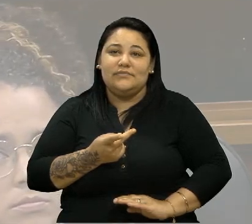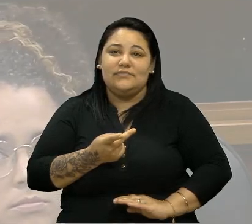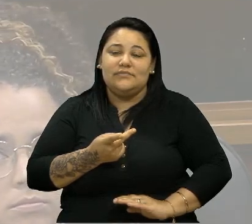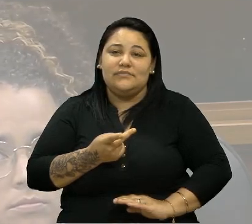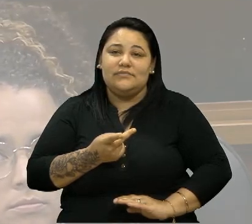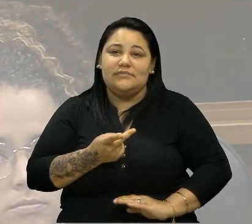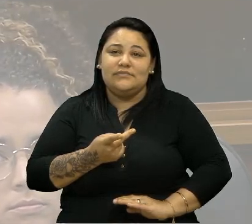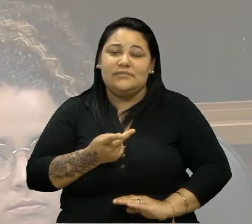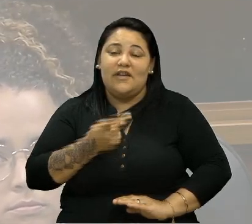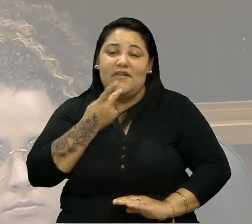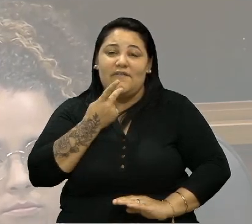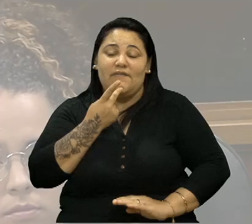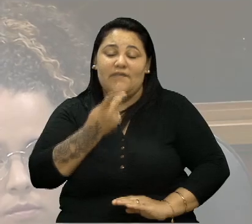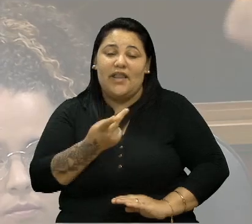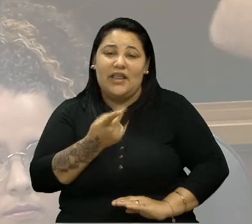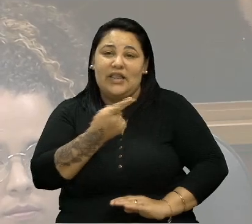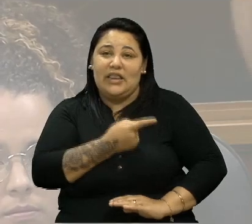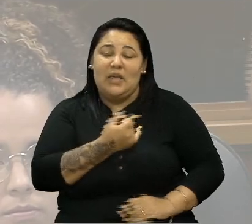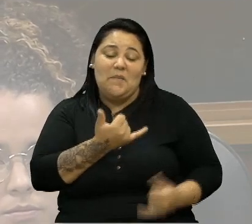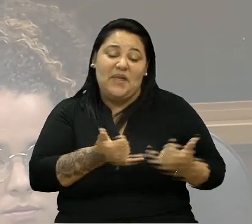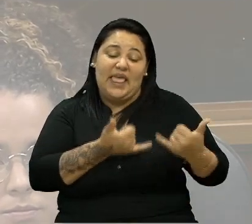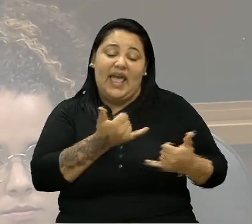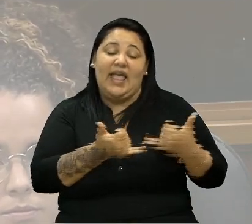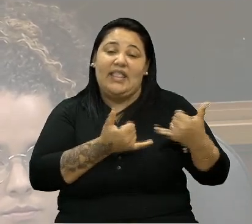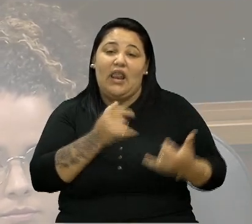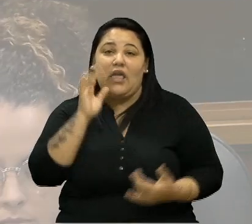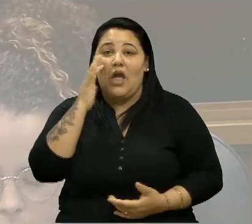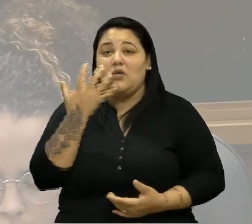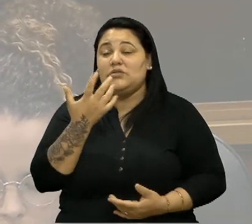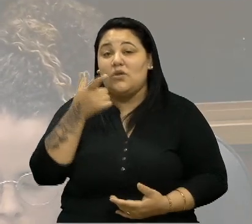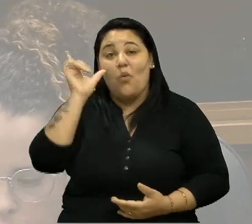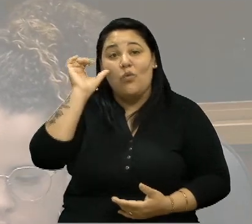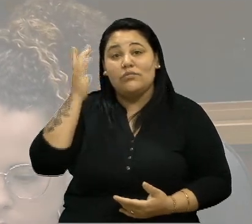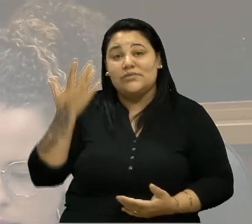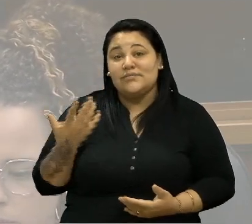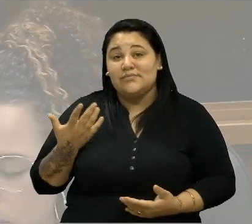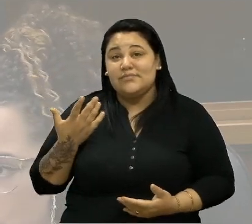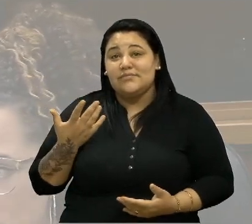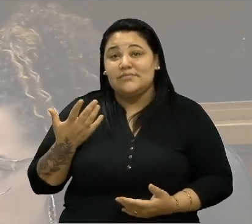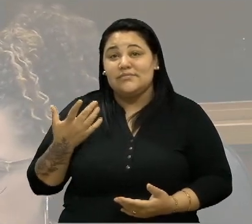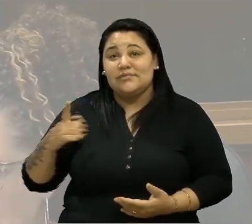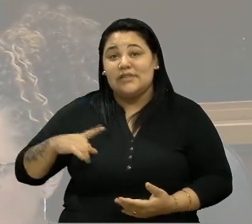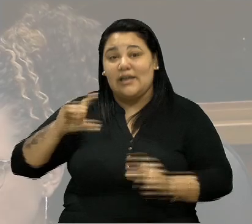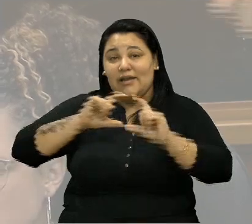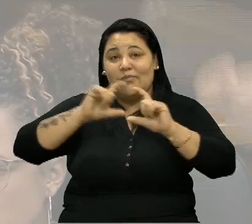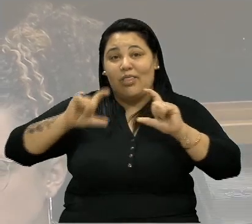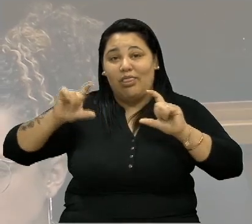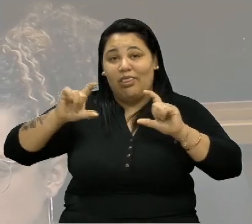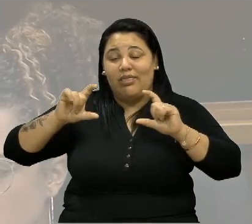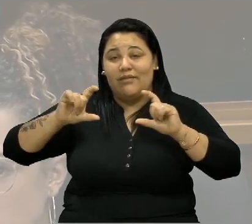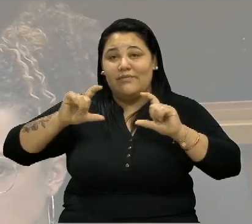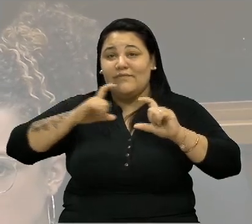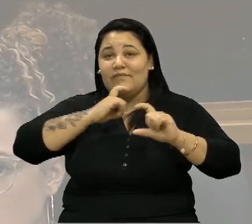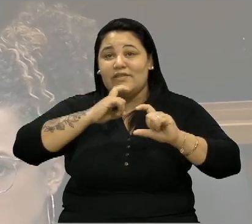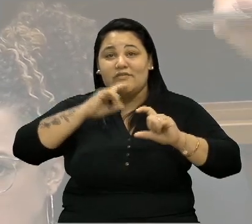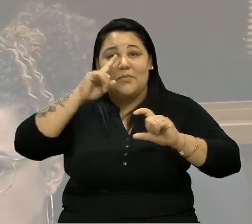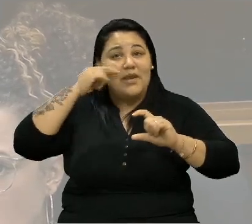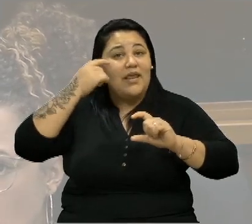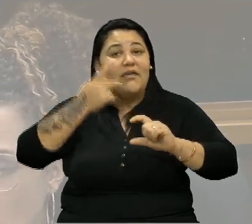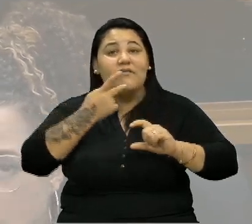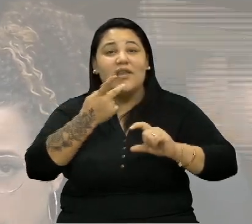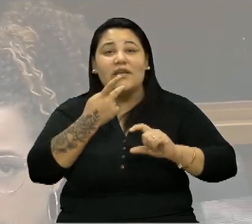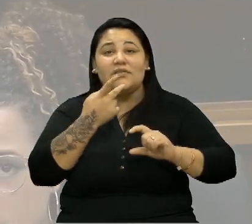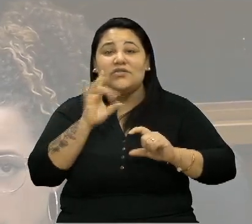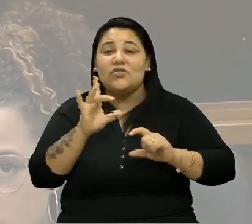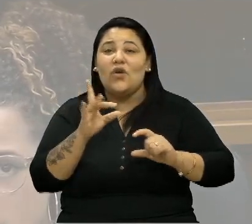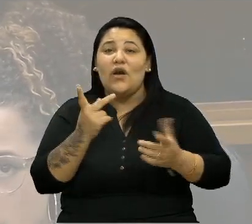corpo mole, fazendo brincadeira com o que aconteceu ontem. Tá com verde e amarelo e dizendo que tinha que ter... Só deu